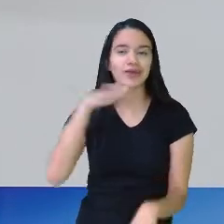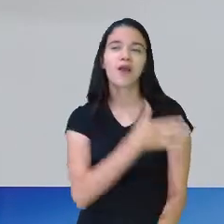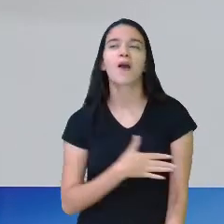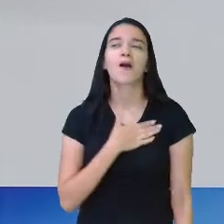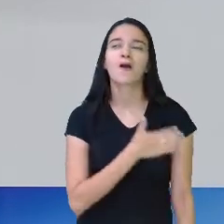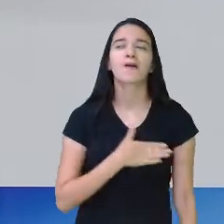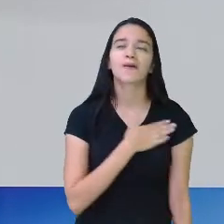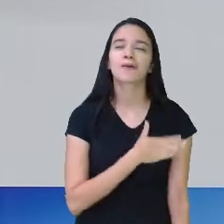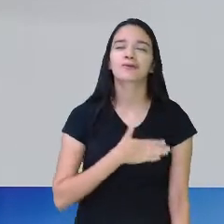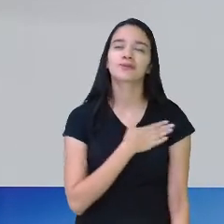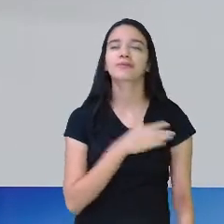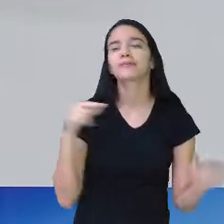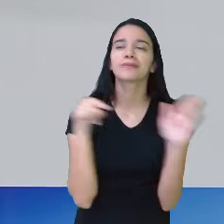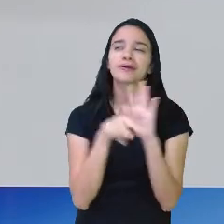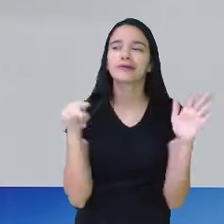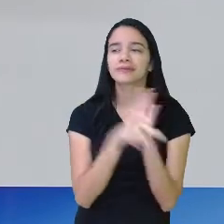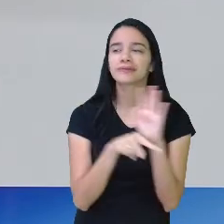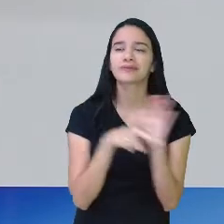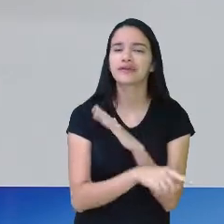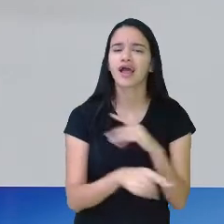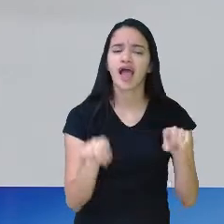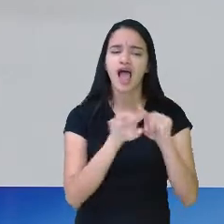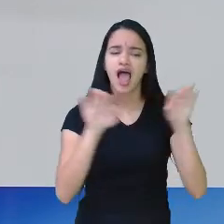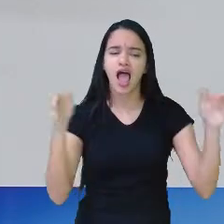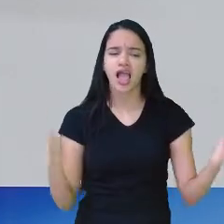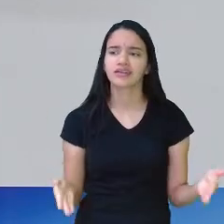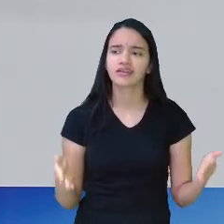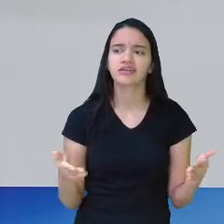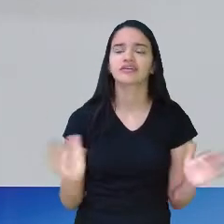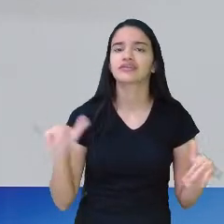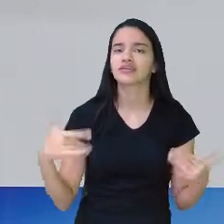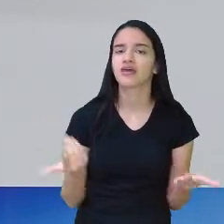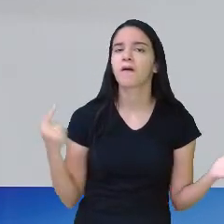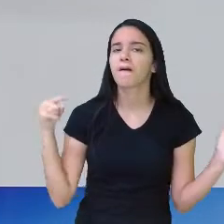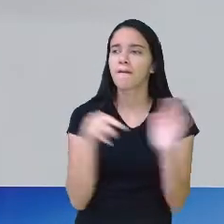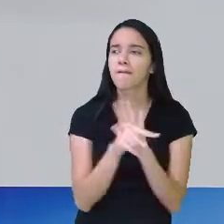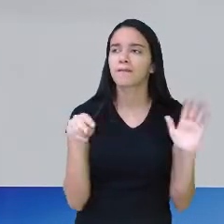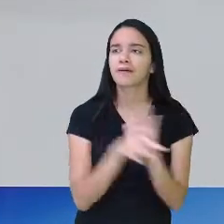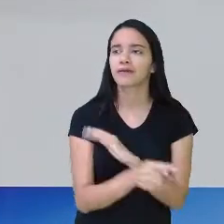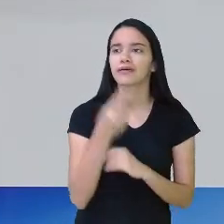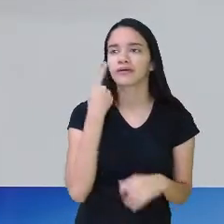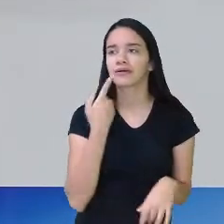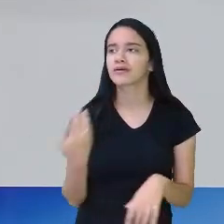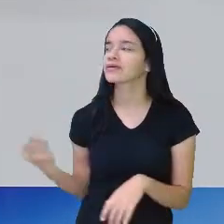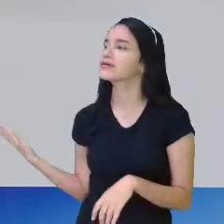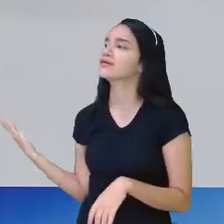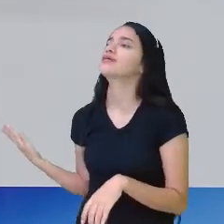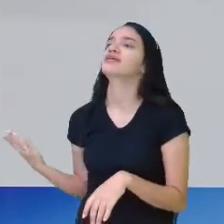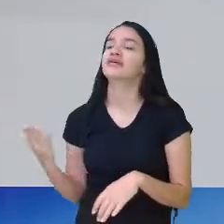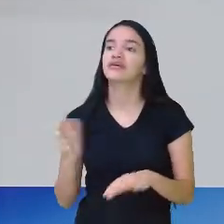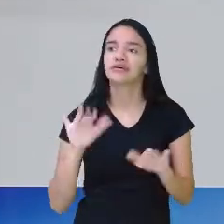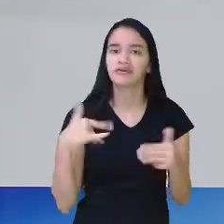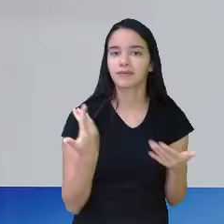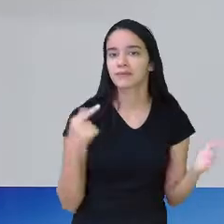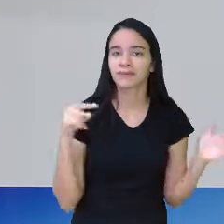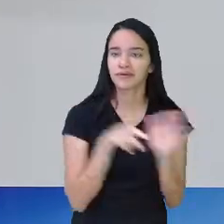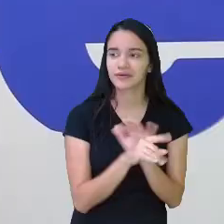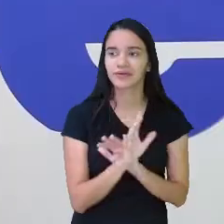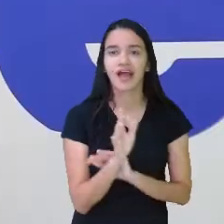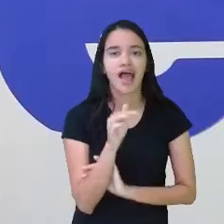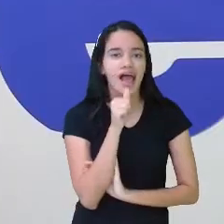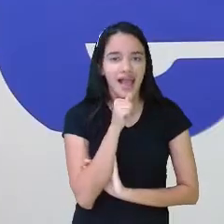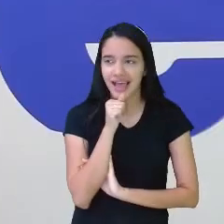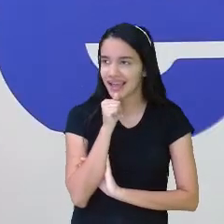vocês estão perguntando aí, para que essa caixa, professora Sinara, não é? Estão perguntando aí, professora Mauricéia, para que a caixa? Perguntaram?